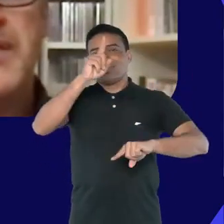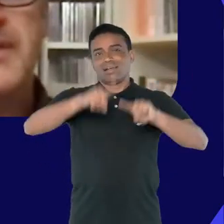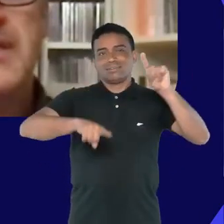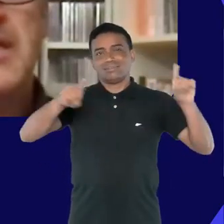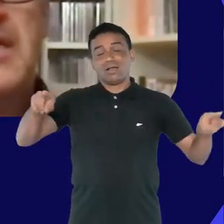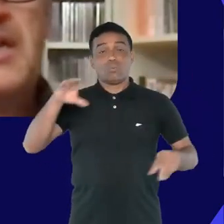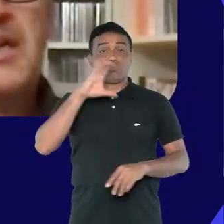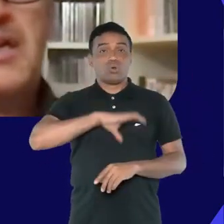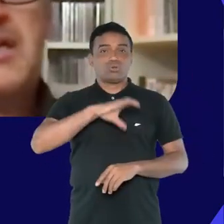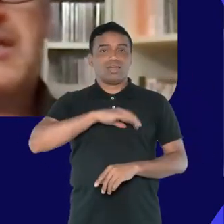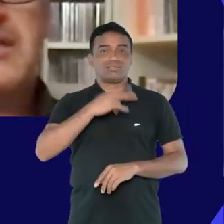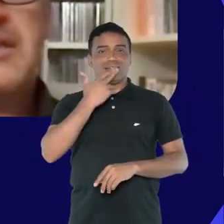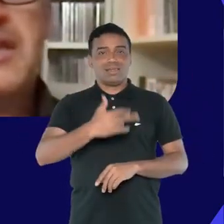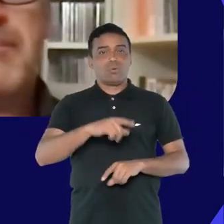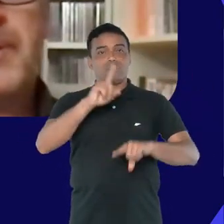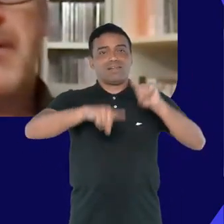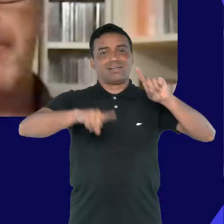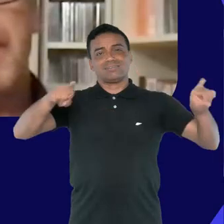língua portuguesa.